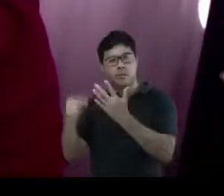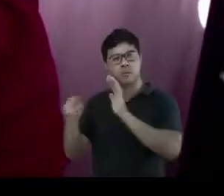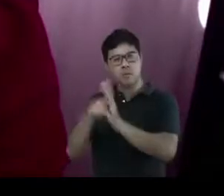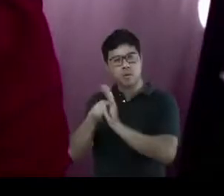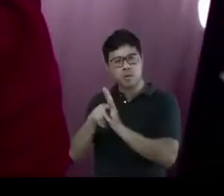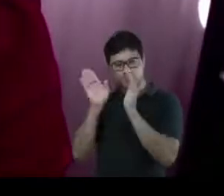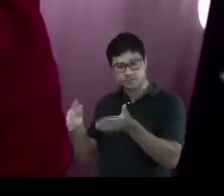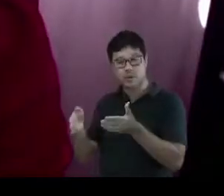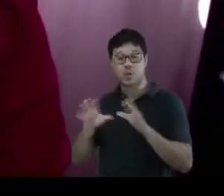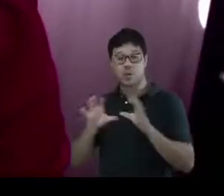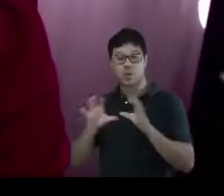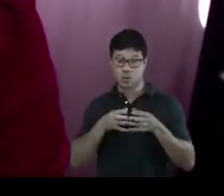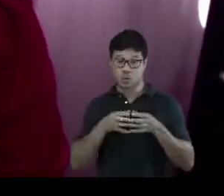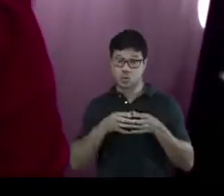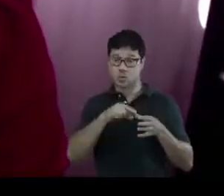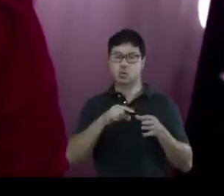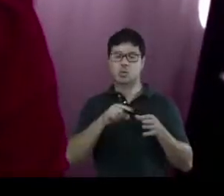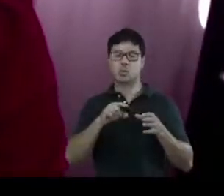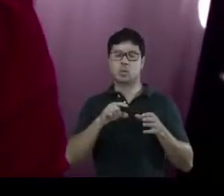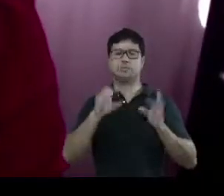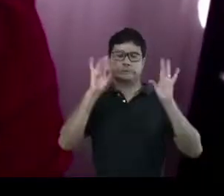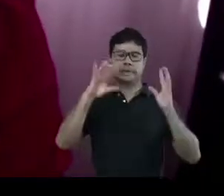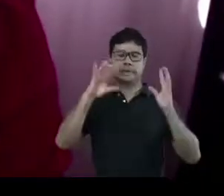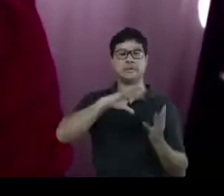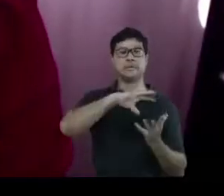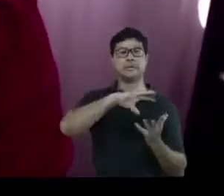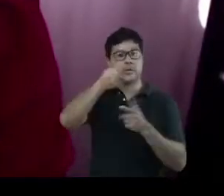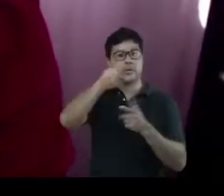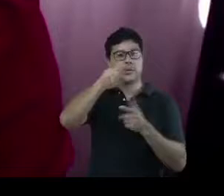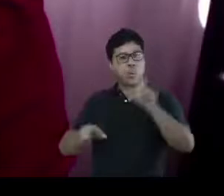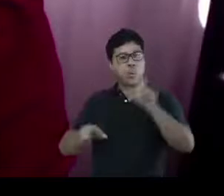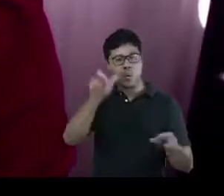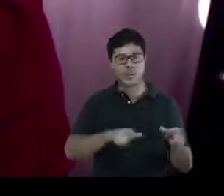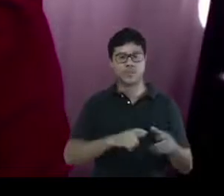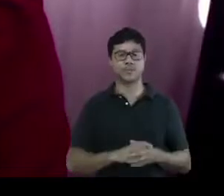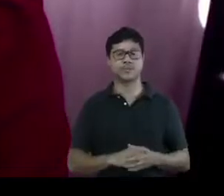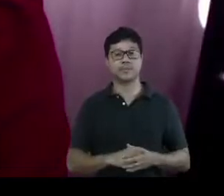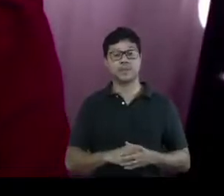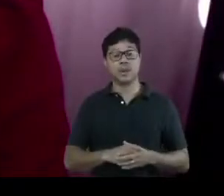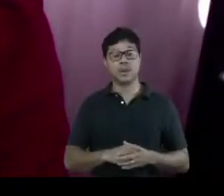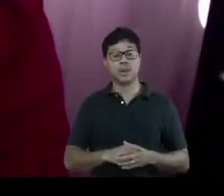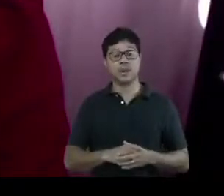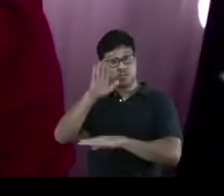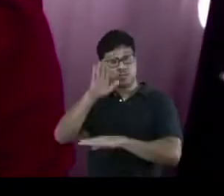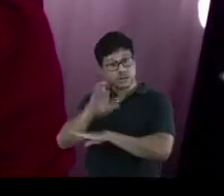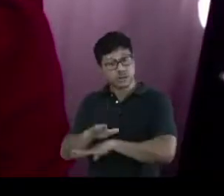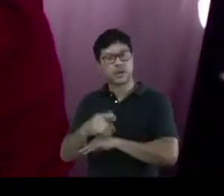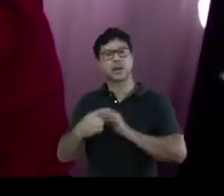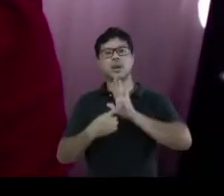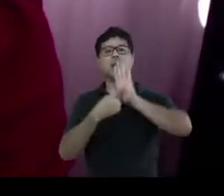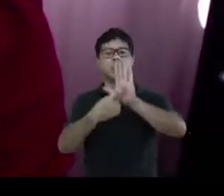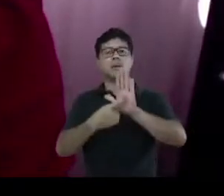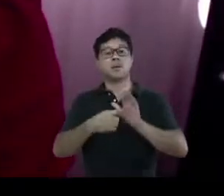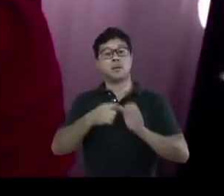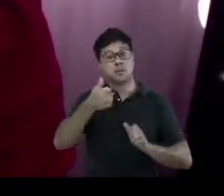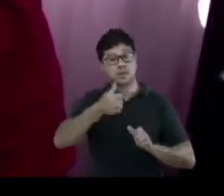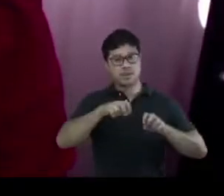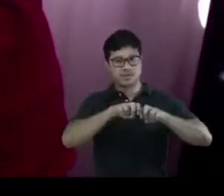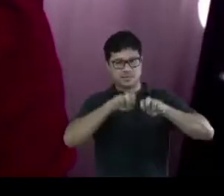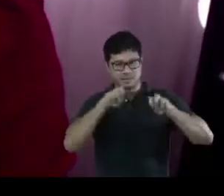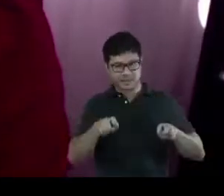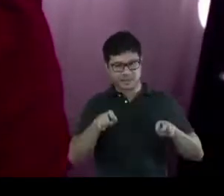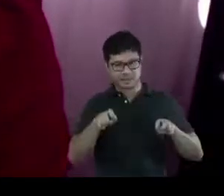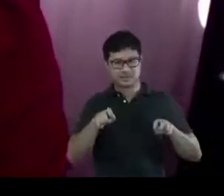peculiares com um time de especialistas internacionais. Na parte da tarde desse segundo dia, apresentaremos agora a primeira mesa do